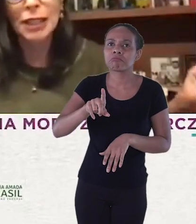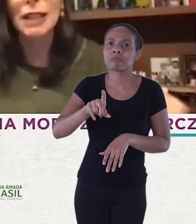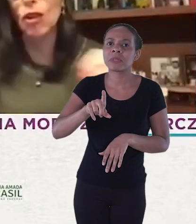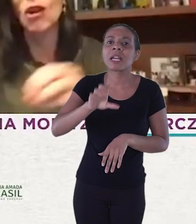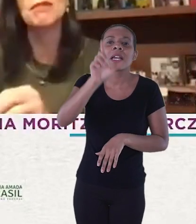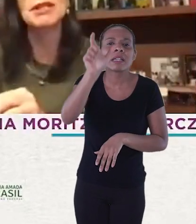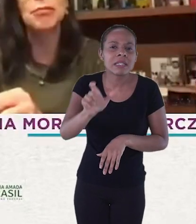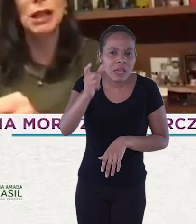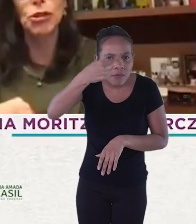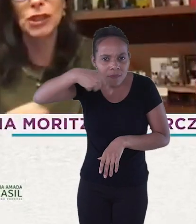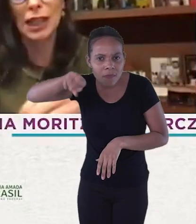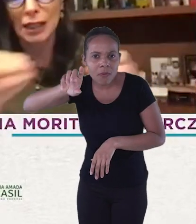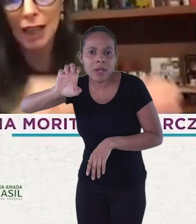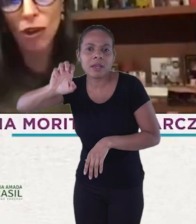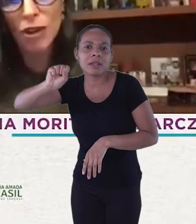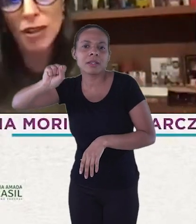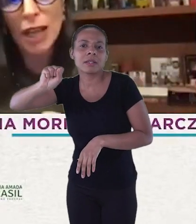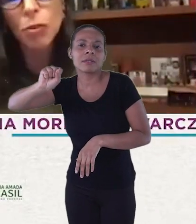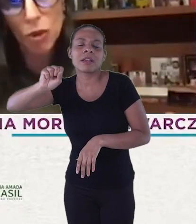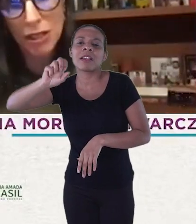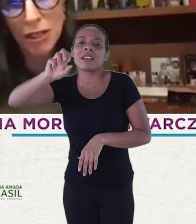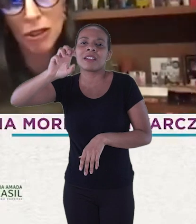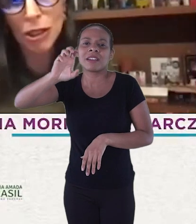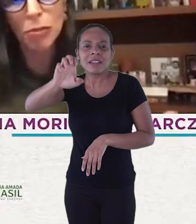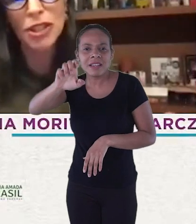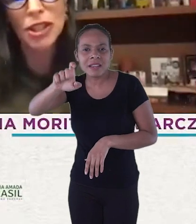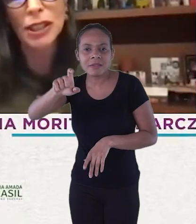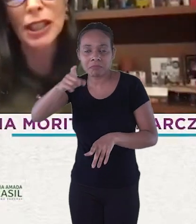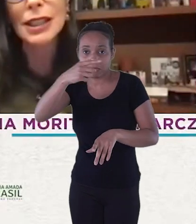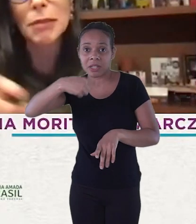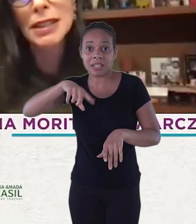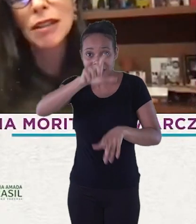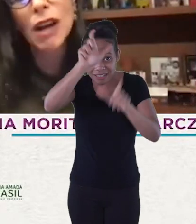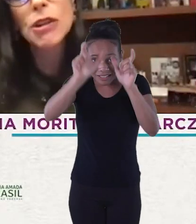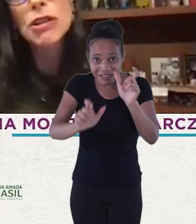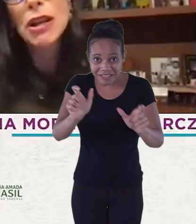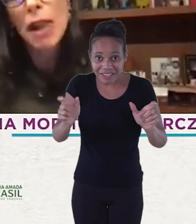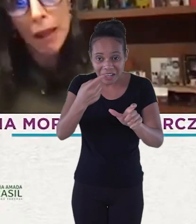exposição vai ver que tem obras da Pinacoteca na exposição Enciclopédia Negra, mas tem vários